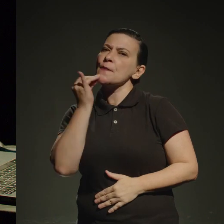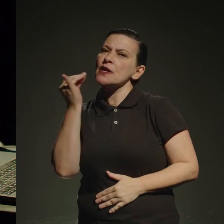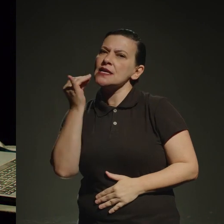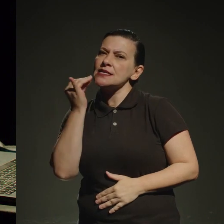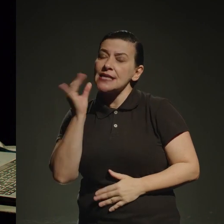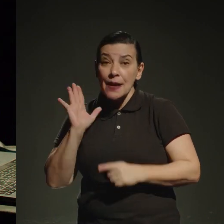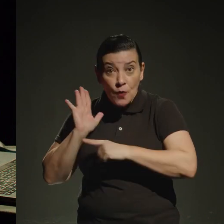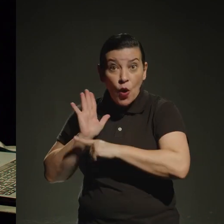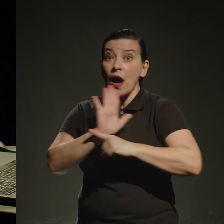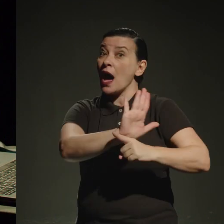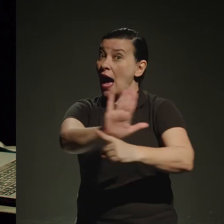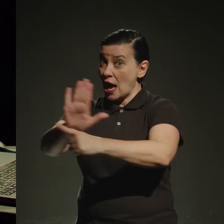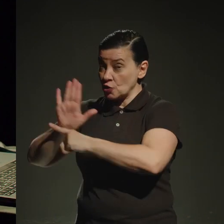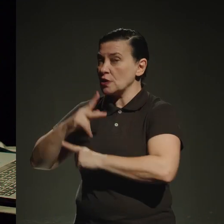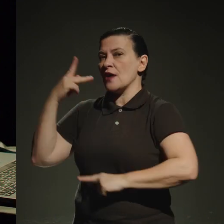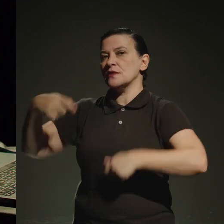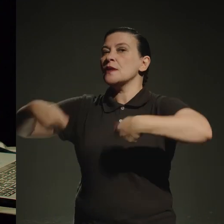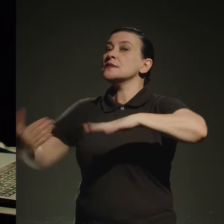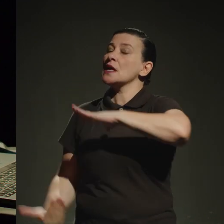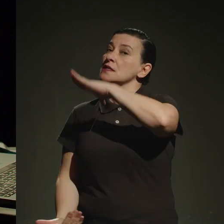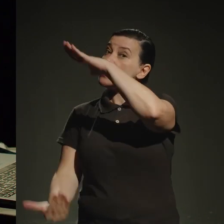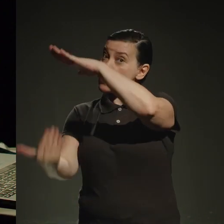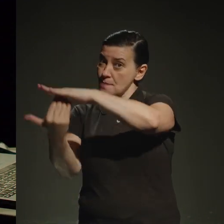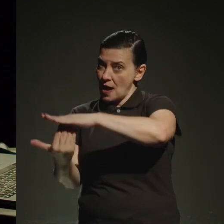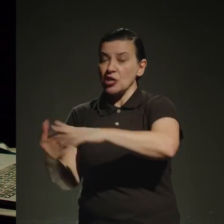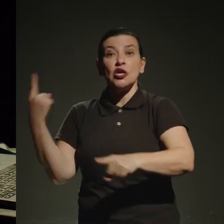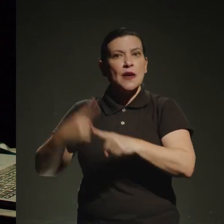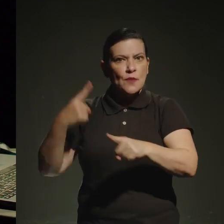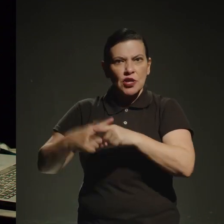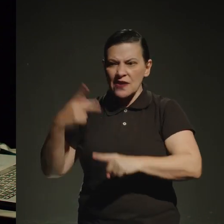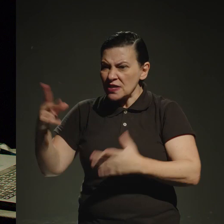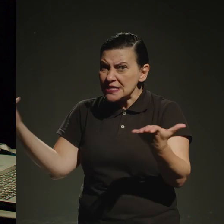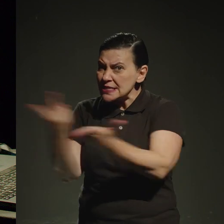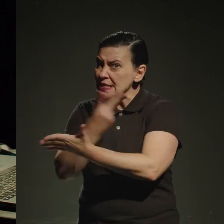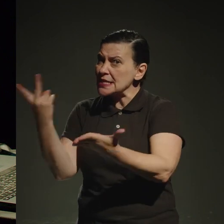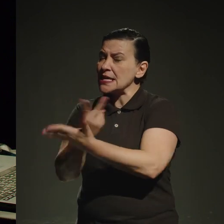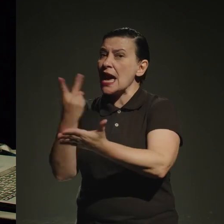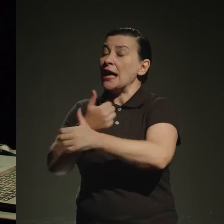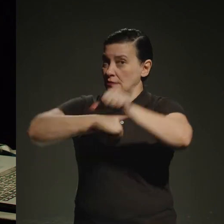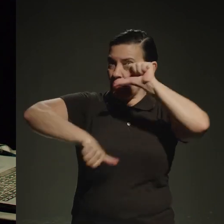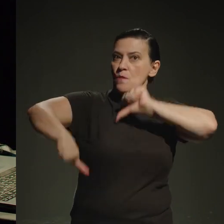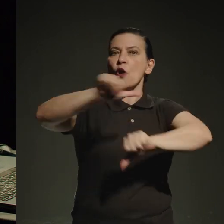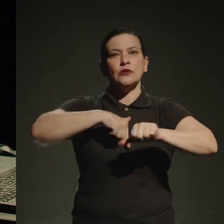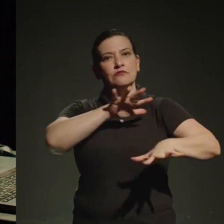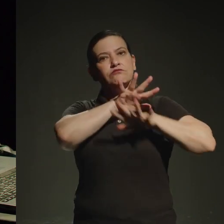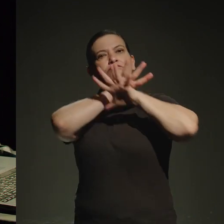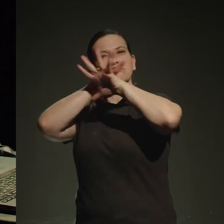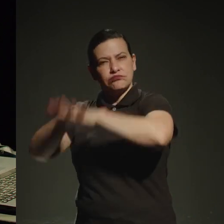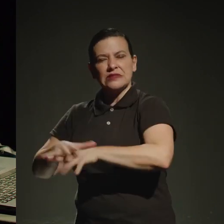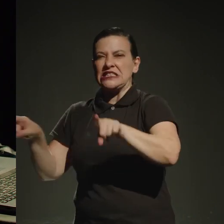mas contra. Caso contrário, bate-se-me nas fuças este teu bafo entranhado